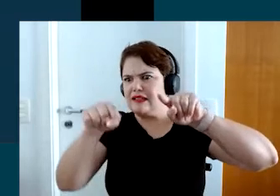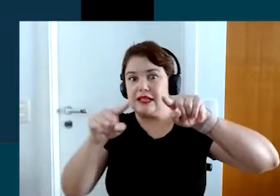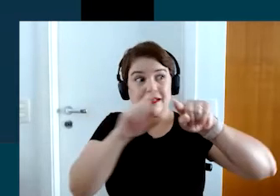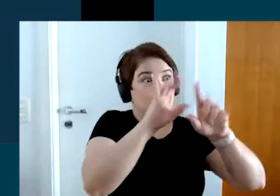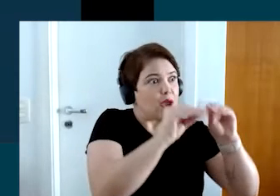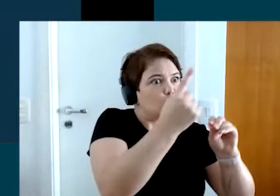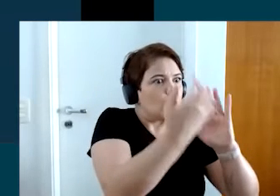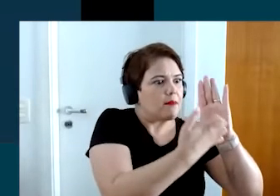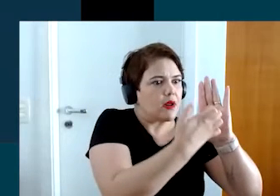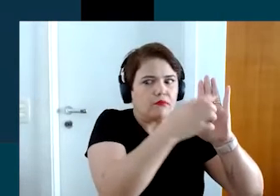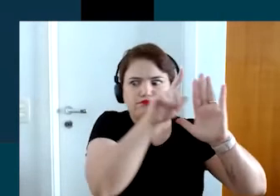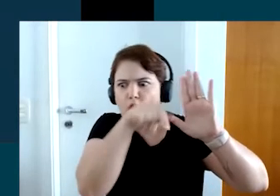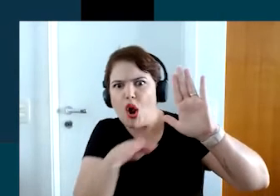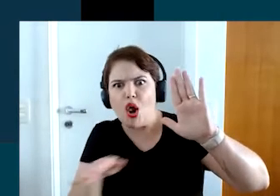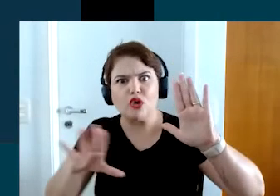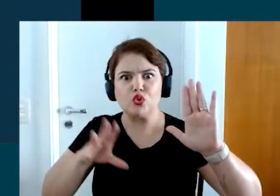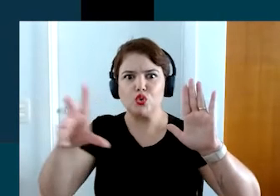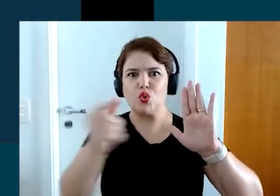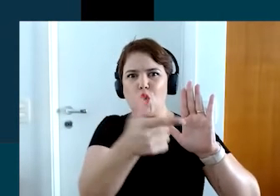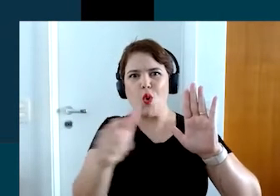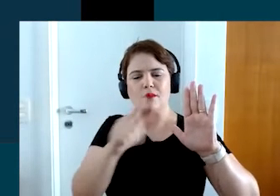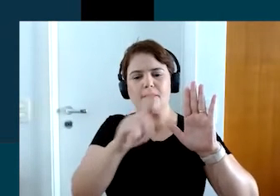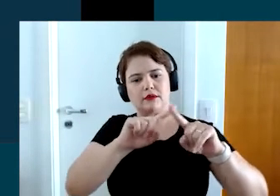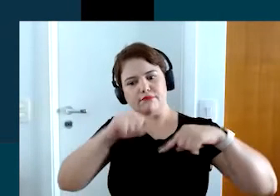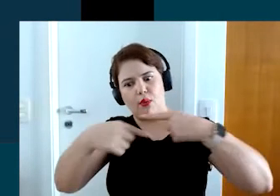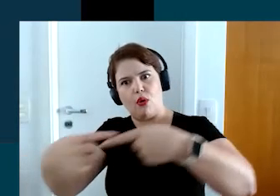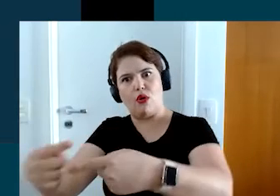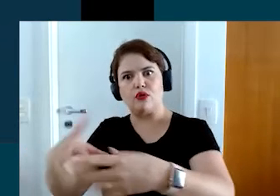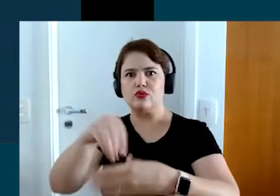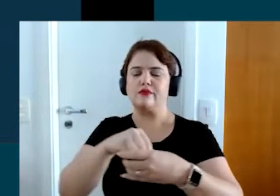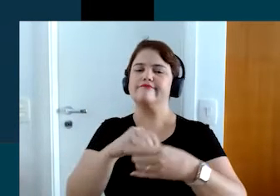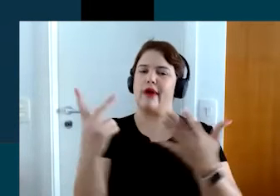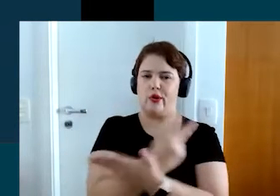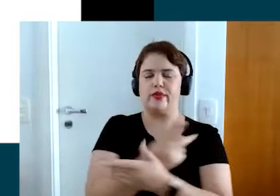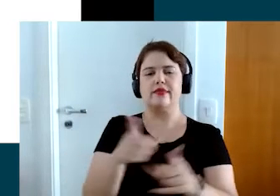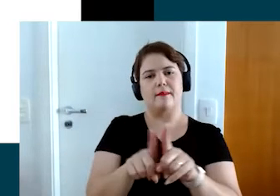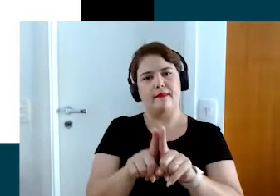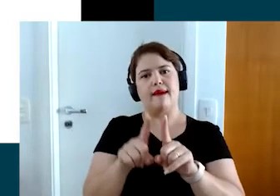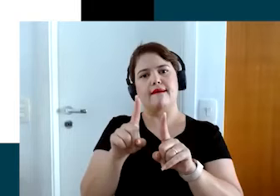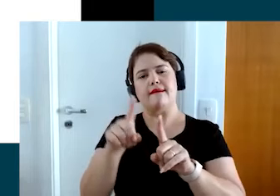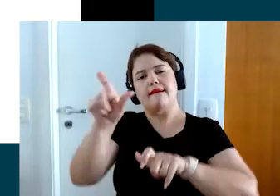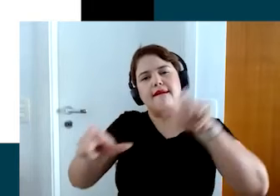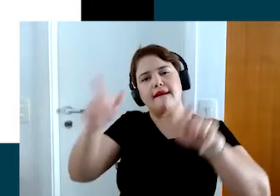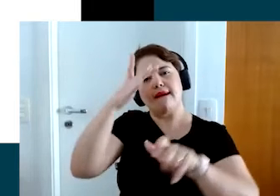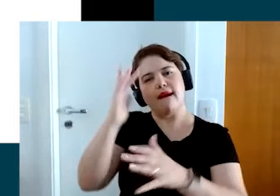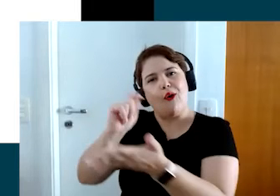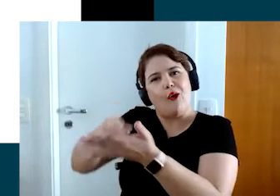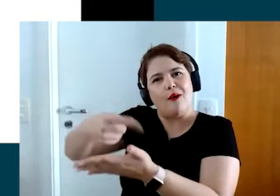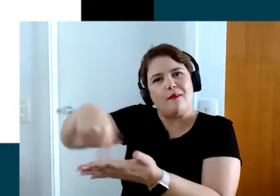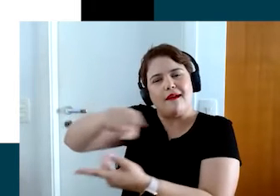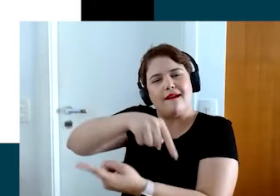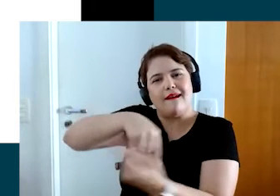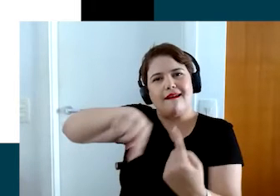ali a forma como o consumidor se relaciona com as empresas. Então, é muito importante a gente entender, né, todo